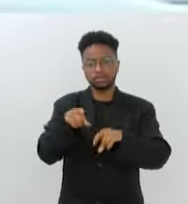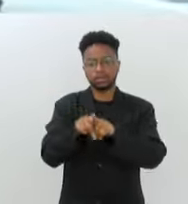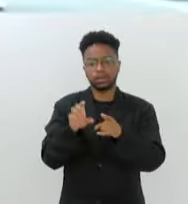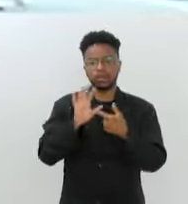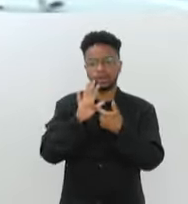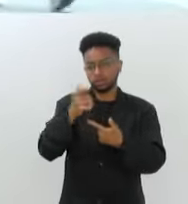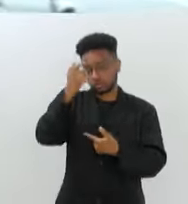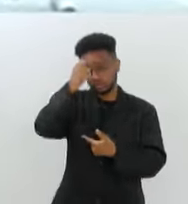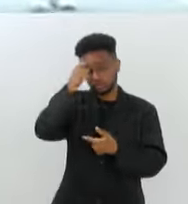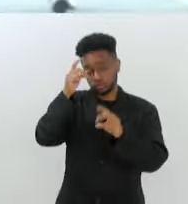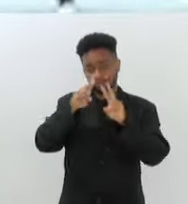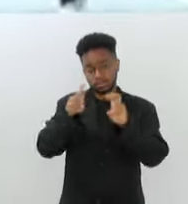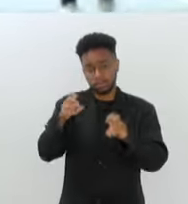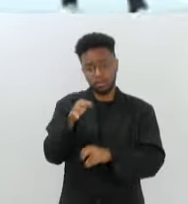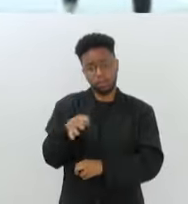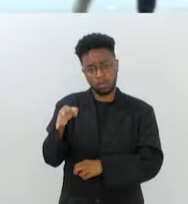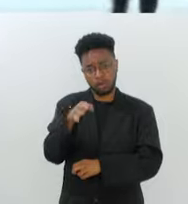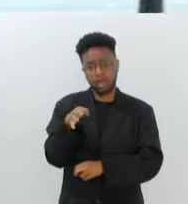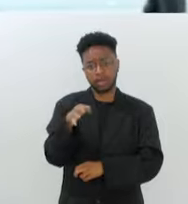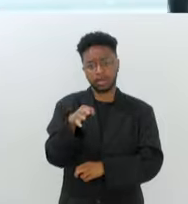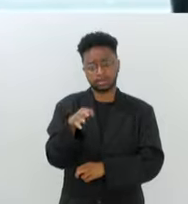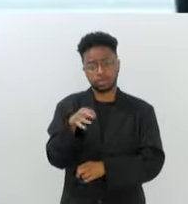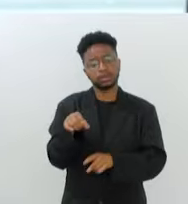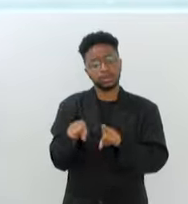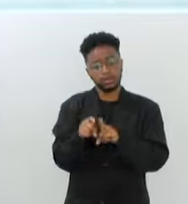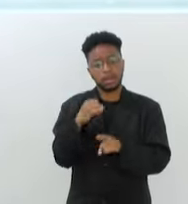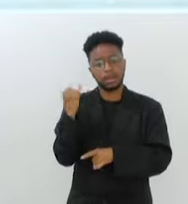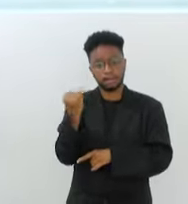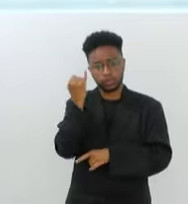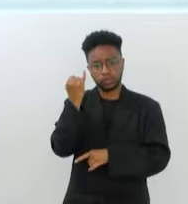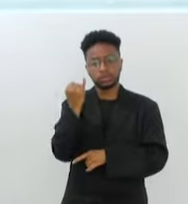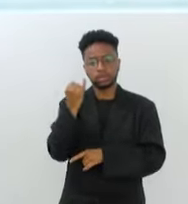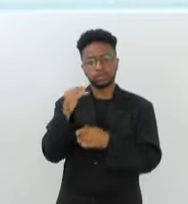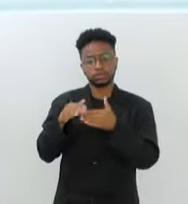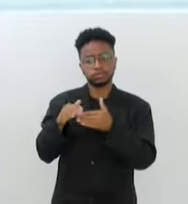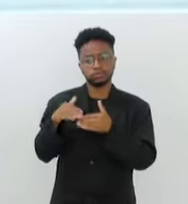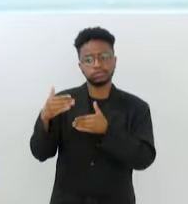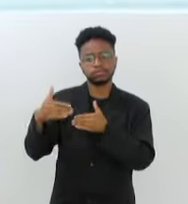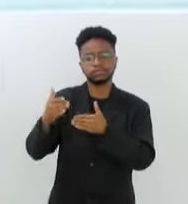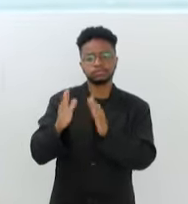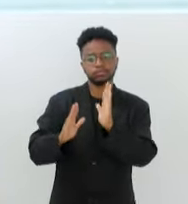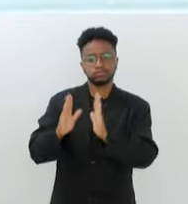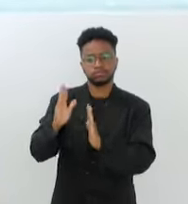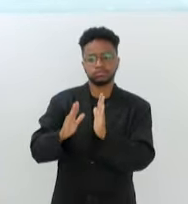do Bitcoin, das criptomoedas, que é um investimento também para longo prazo, e tirando, né, os vieses que as